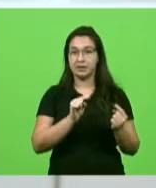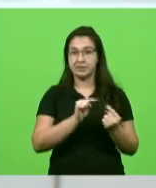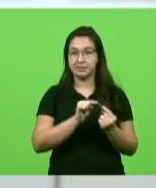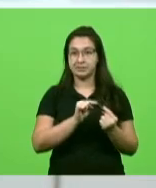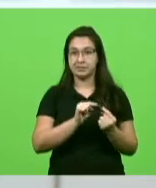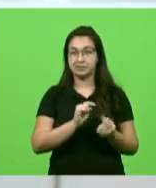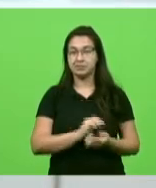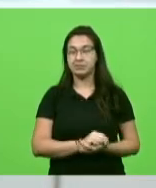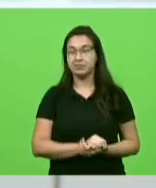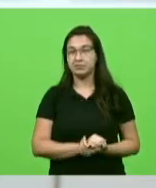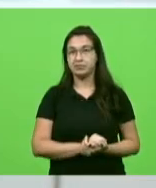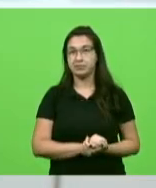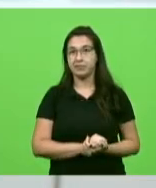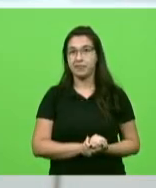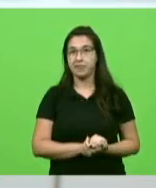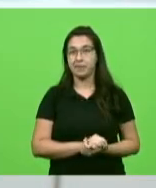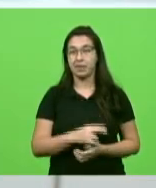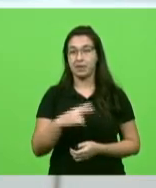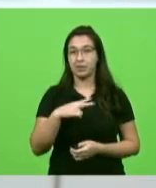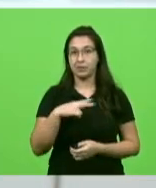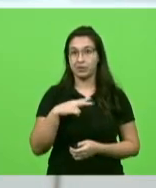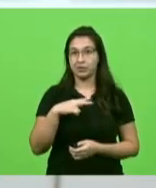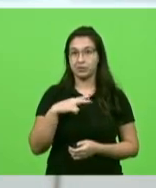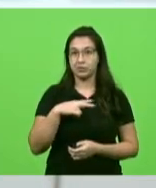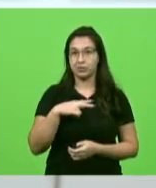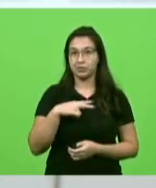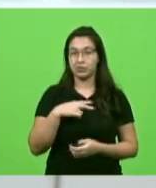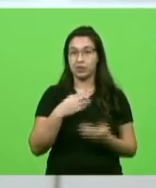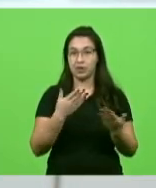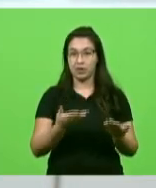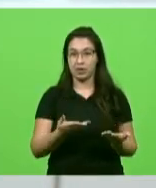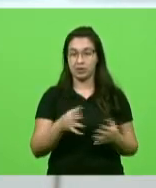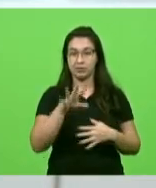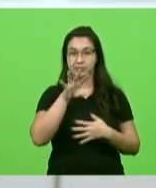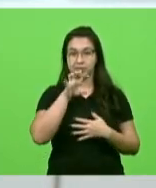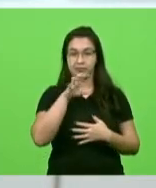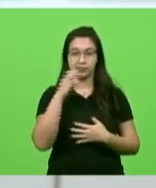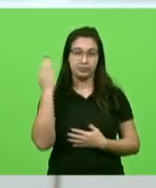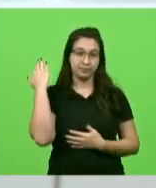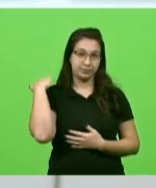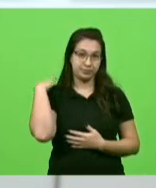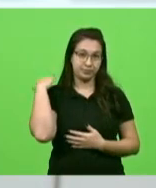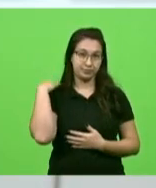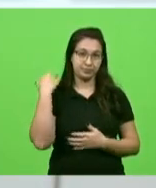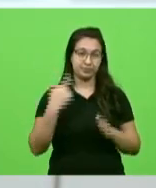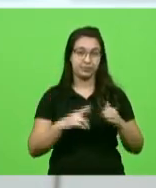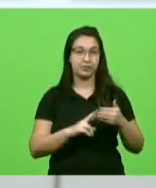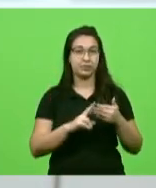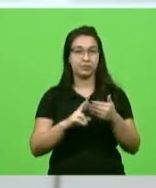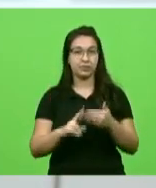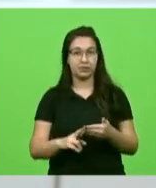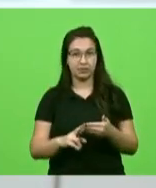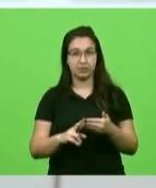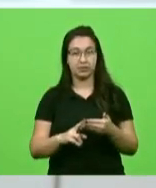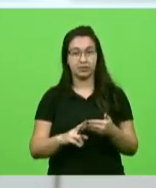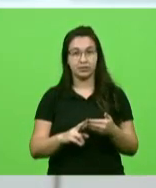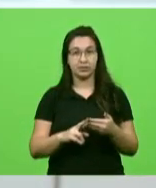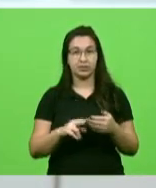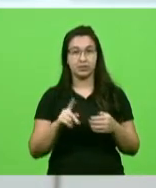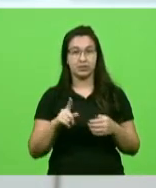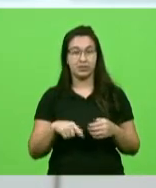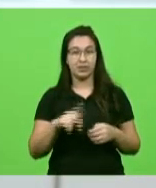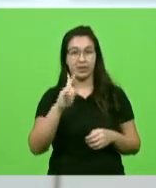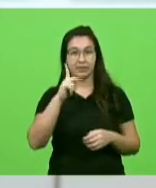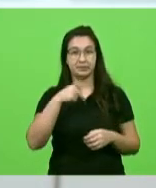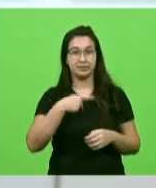mesmas particularmente a questão dos ventiladores pulmonares a representação individualizou